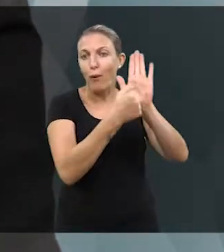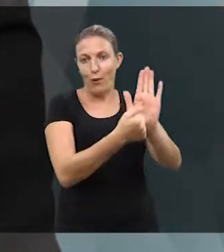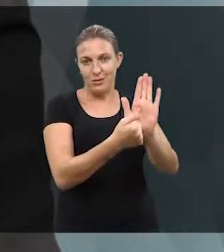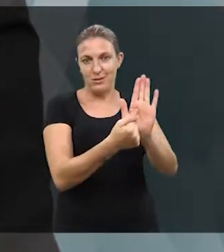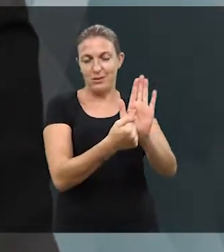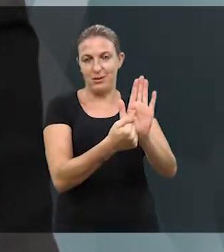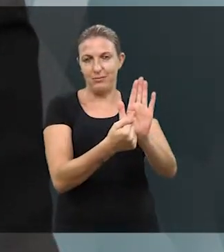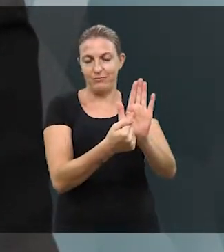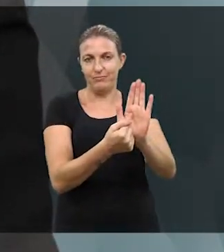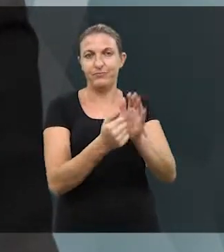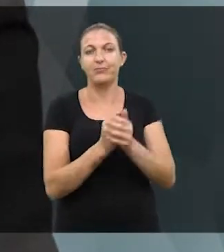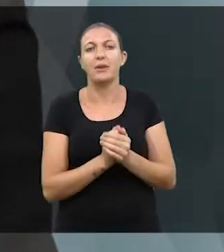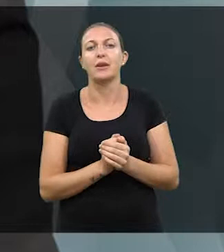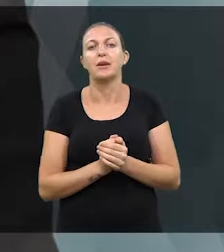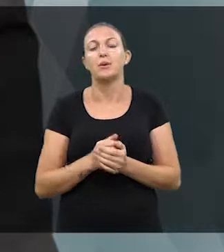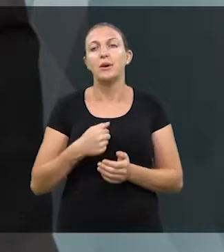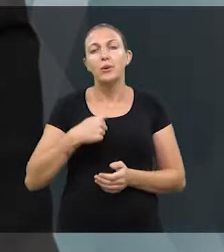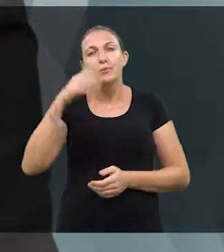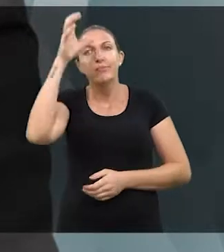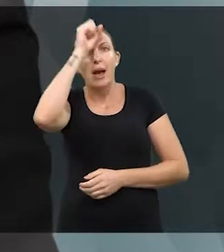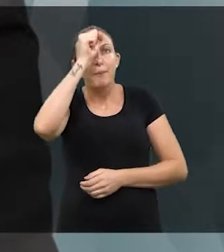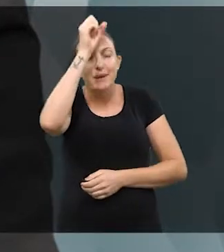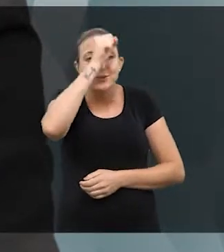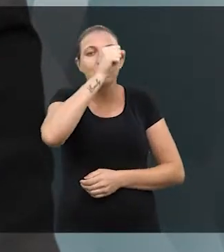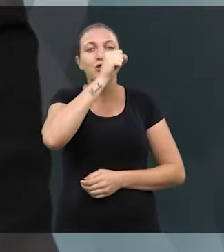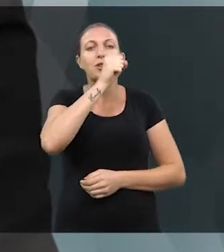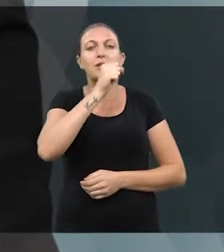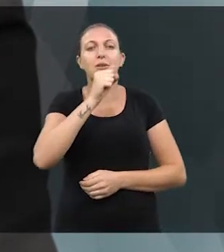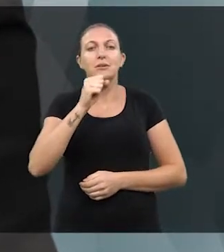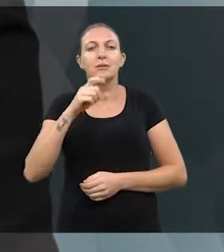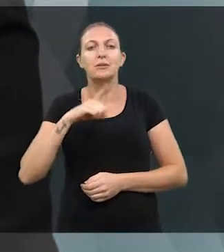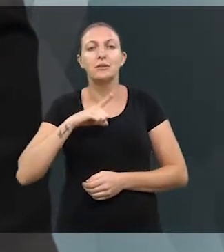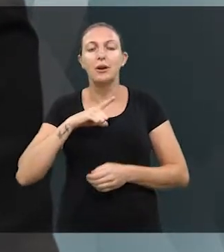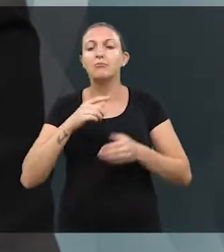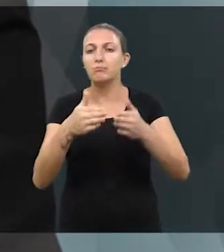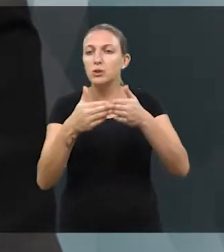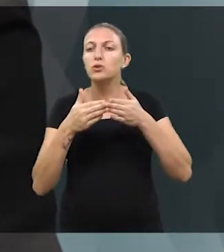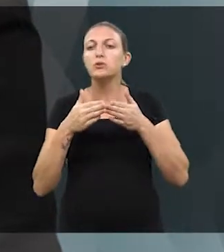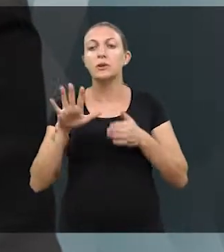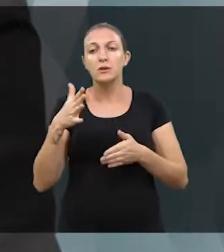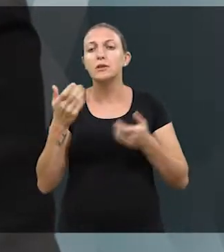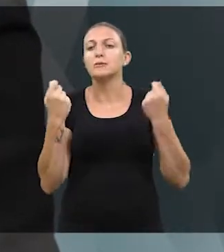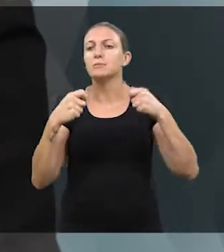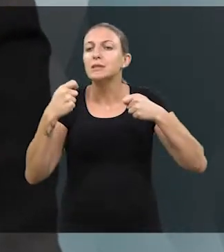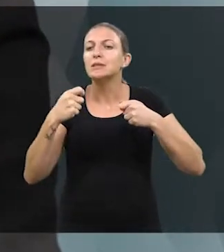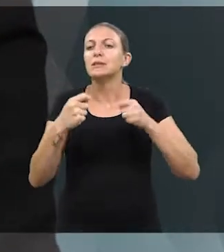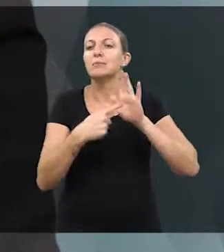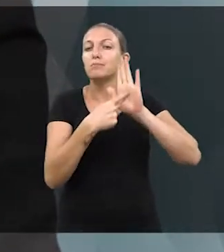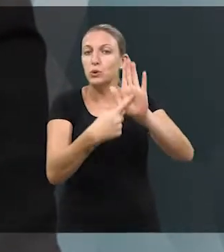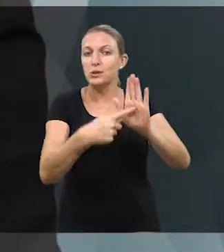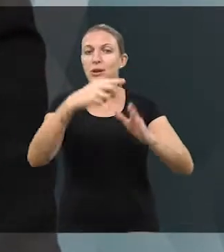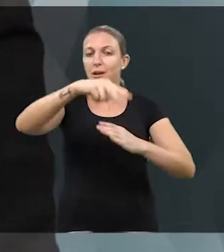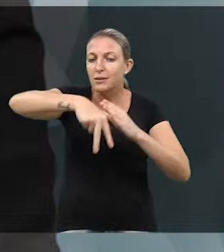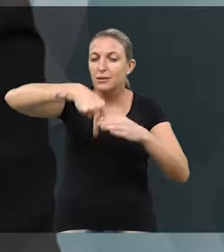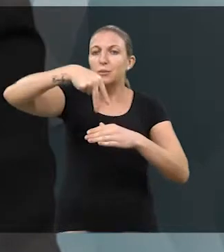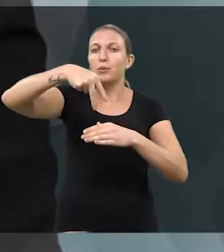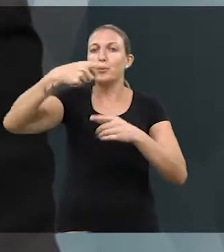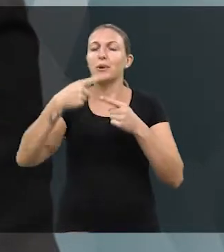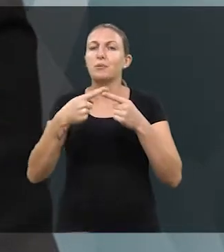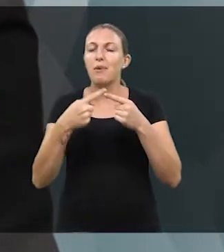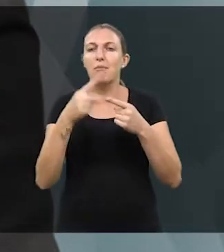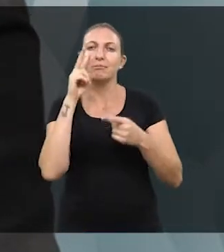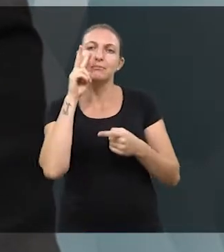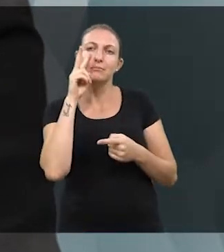então foi uma coisa que a gente foi aprendendo é que tem impedido a gente fazer na tribuna mesmo é para que a pessoa que está assistindo à sessão ela veja é